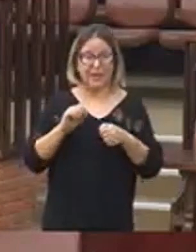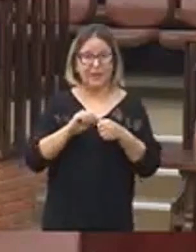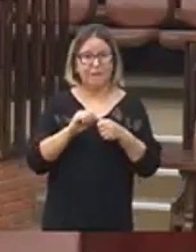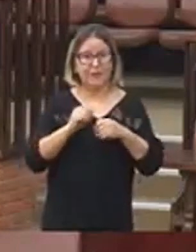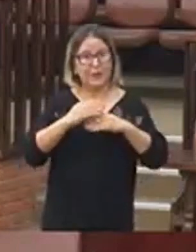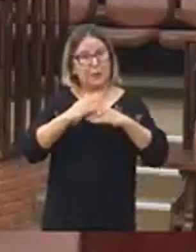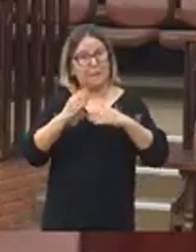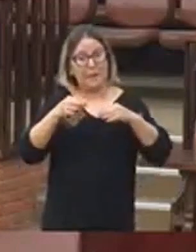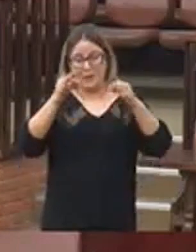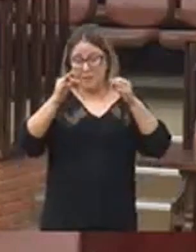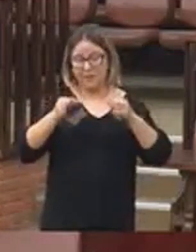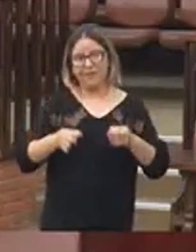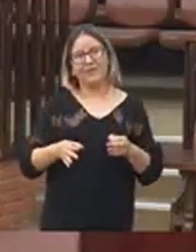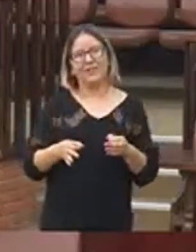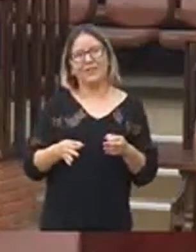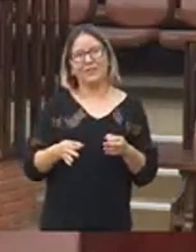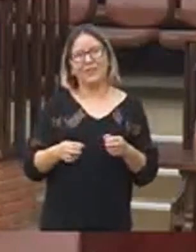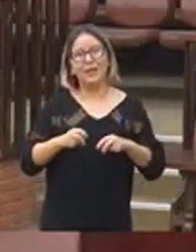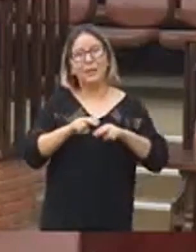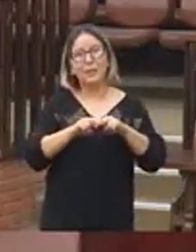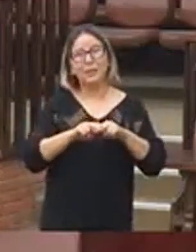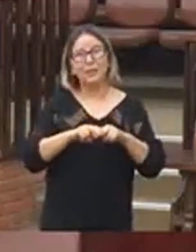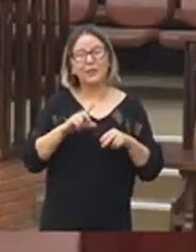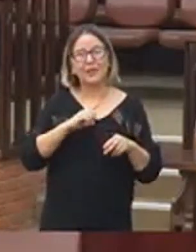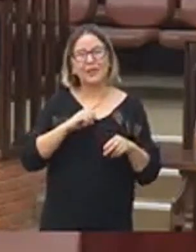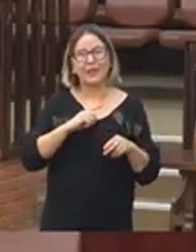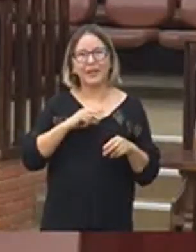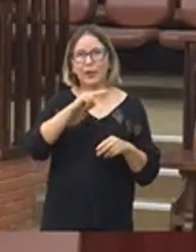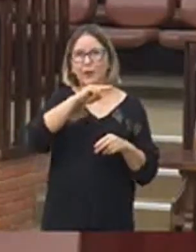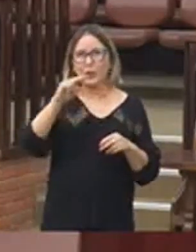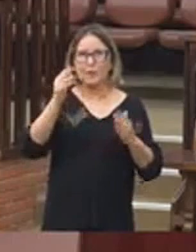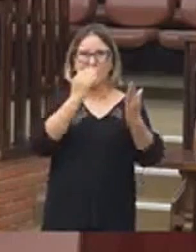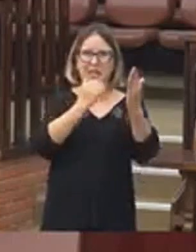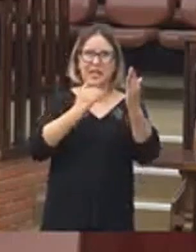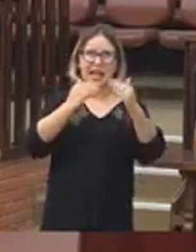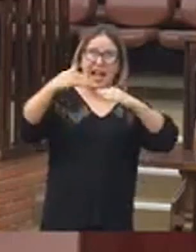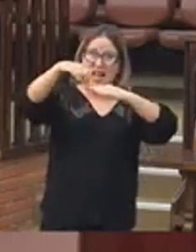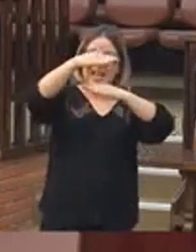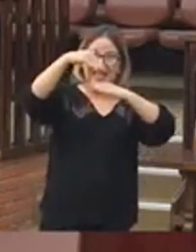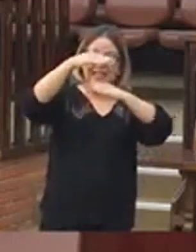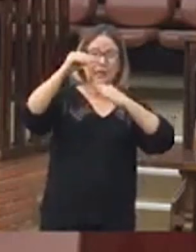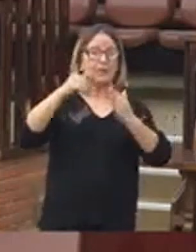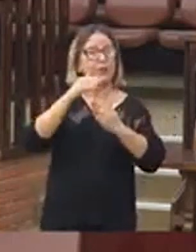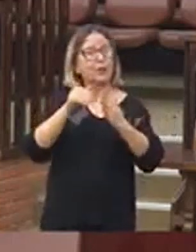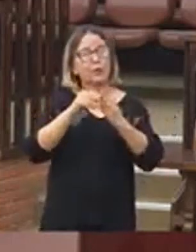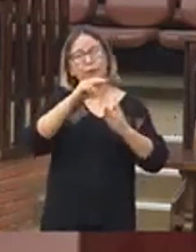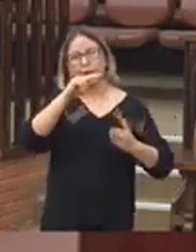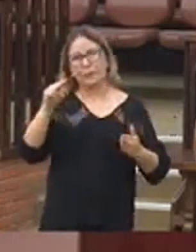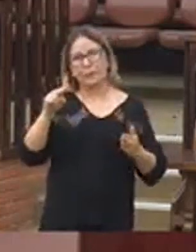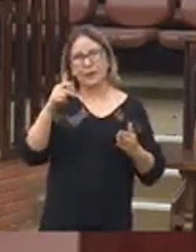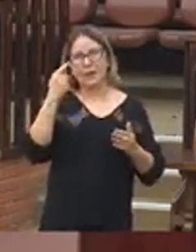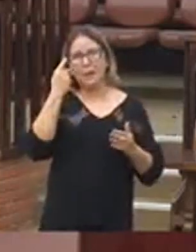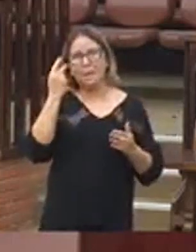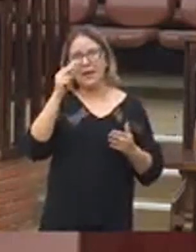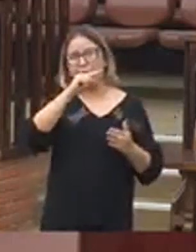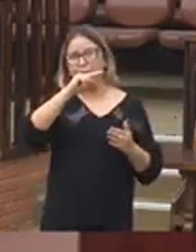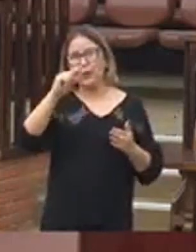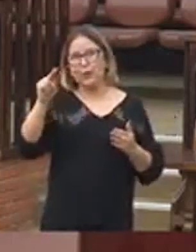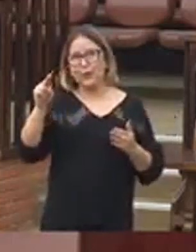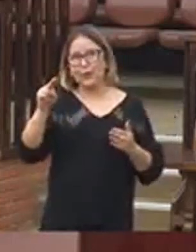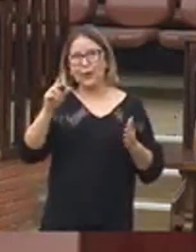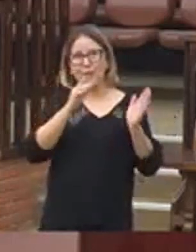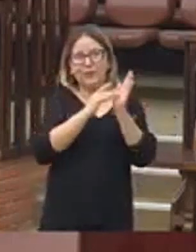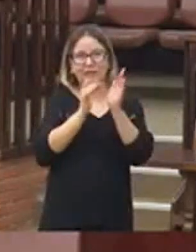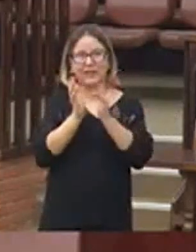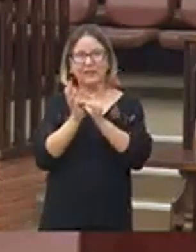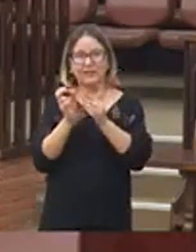É por isso que ele tem um nome que está acima de todo nome, para que ao nome de Jesus se dobre todo o joelho,